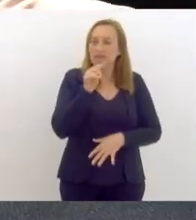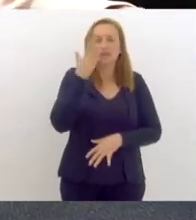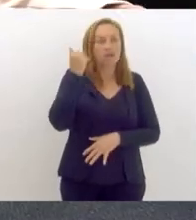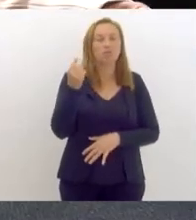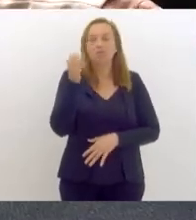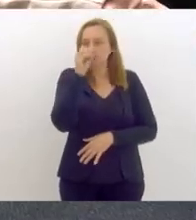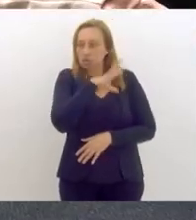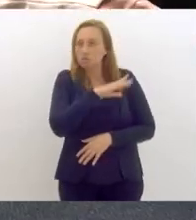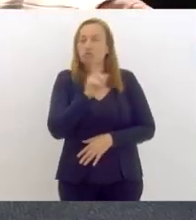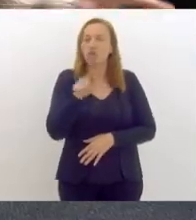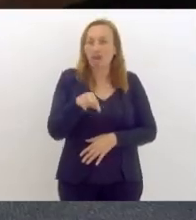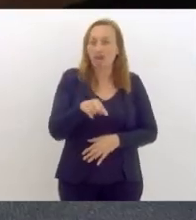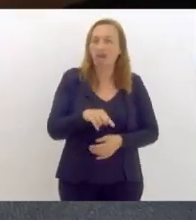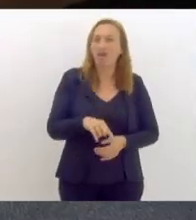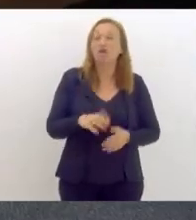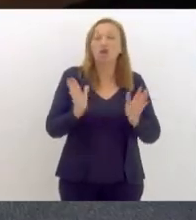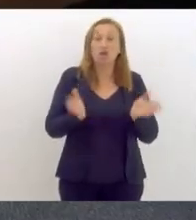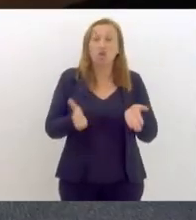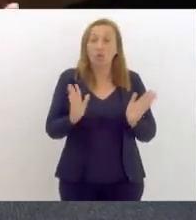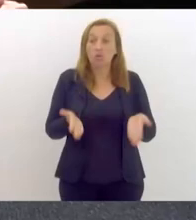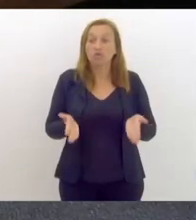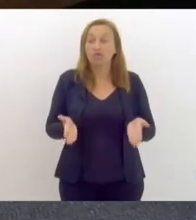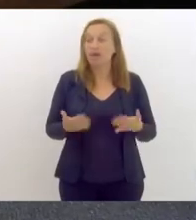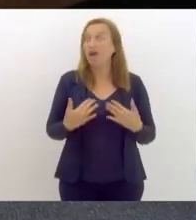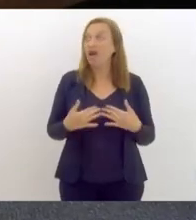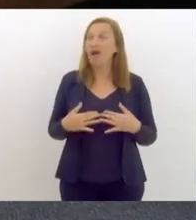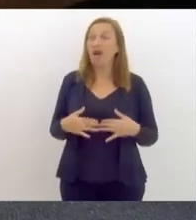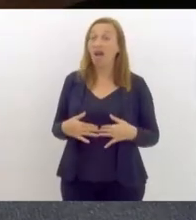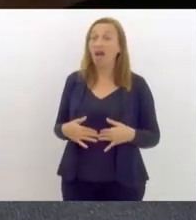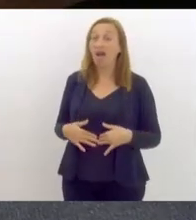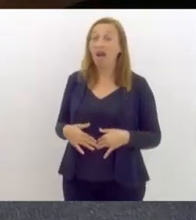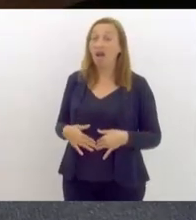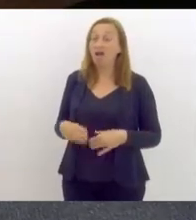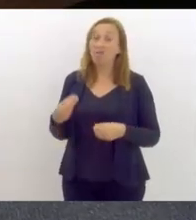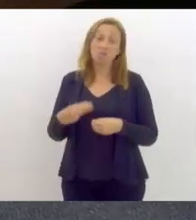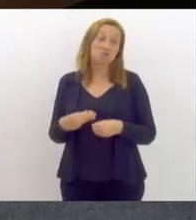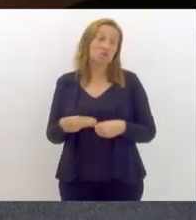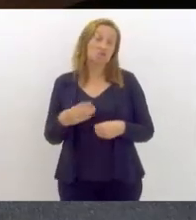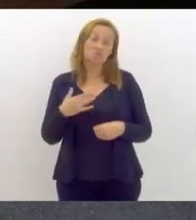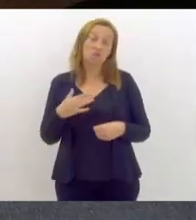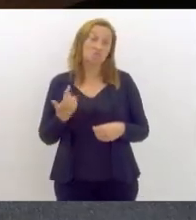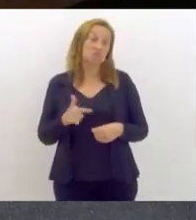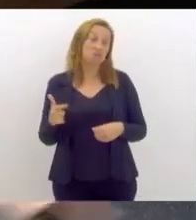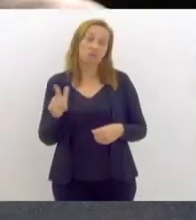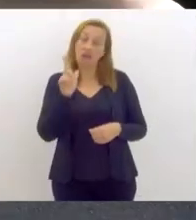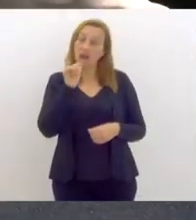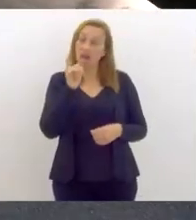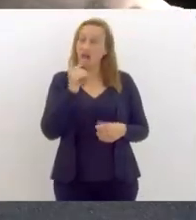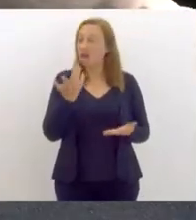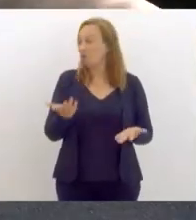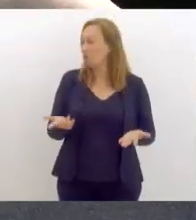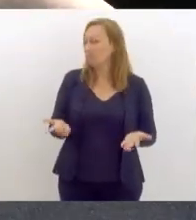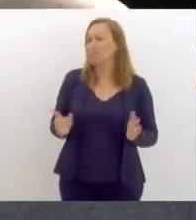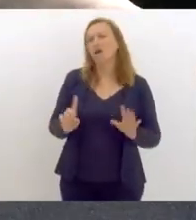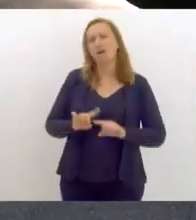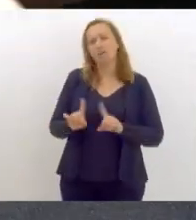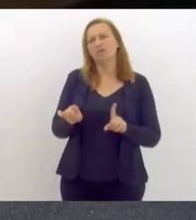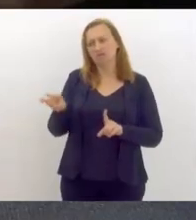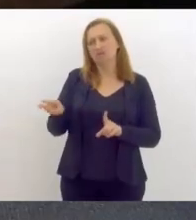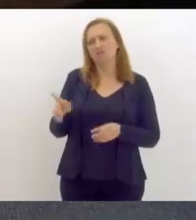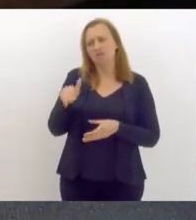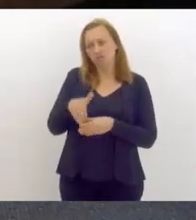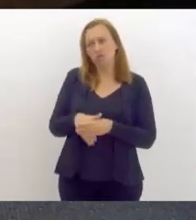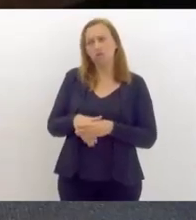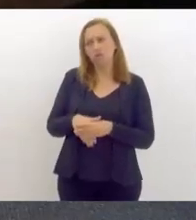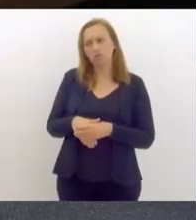que era né E hoje ah meu Município tá sem água ah onde eu moro vai voltar daqui a favor da Cedae